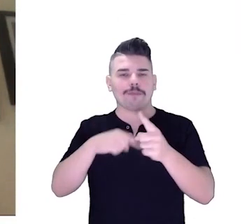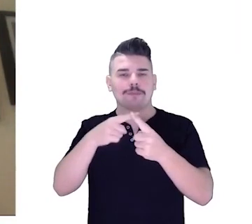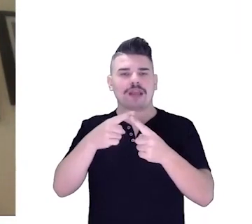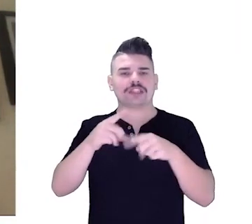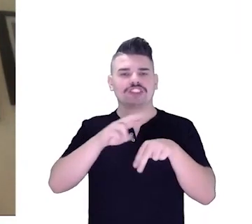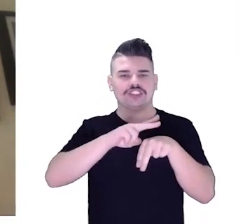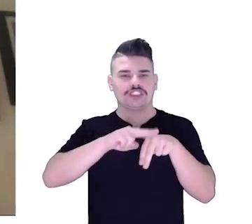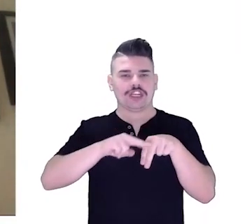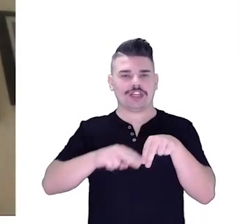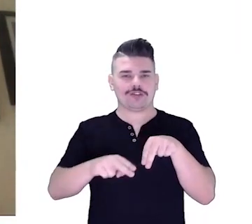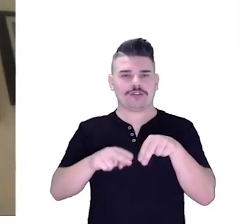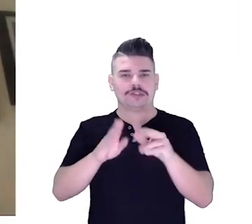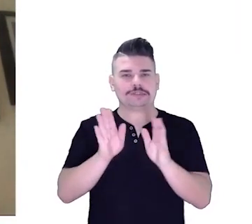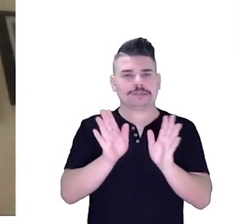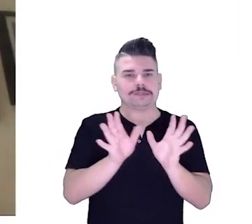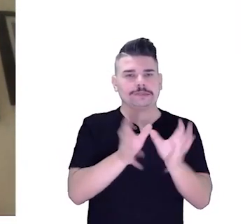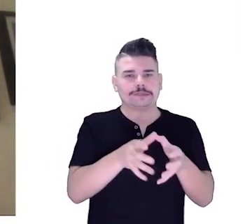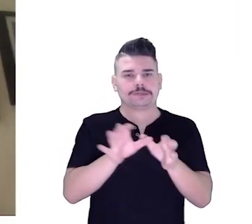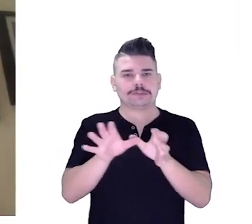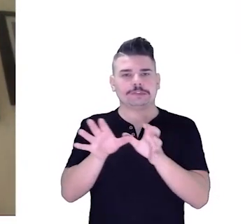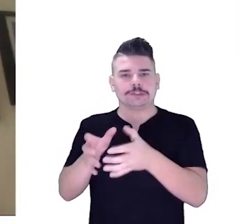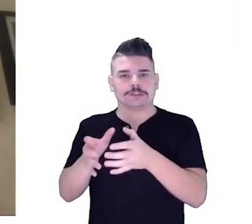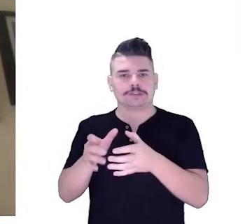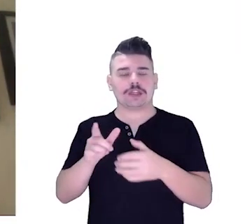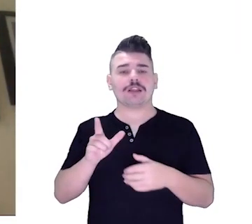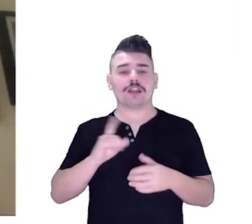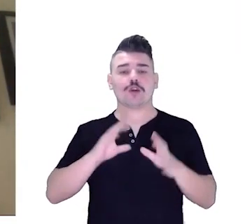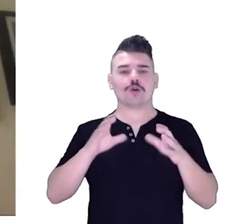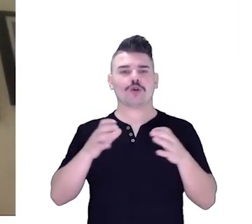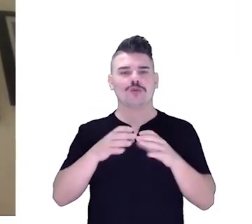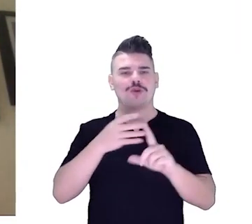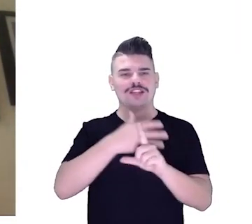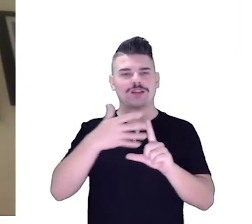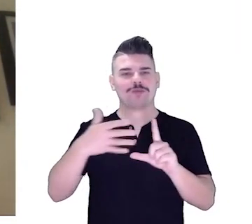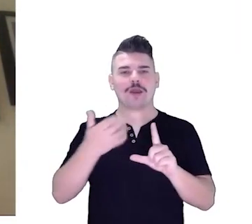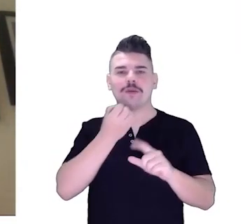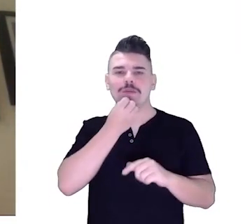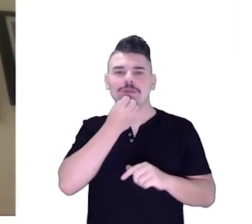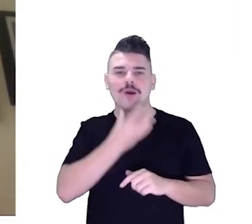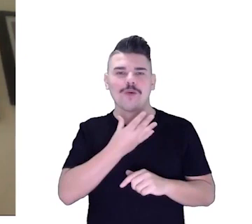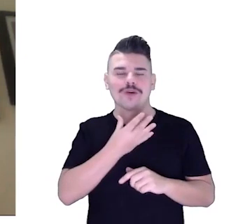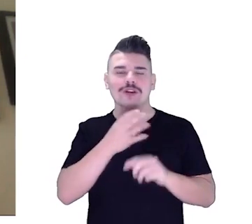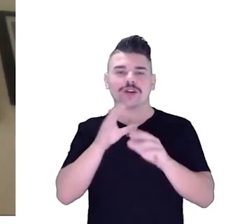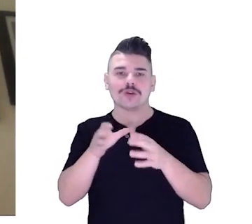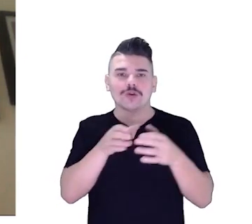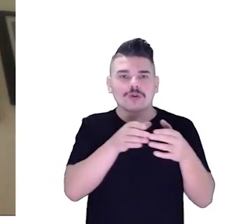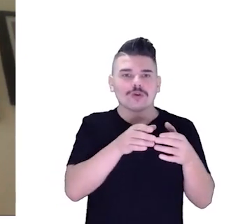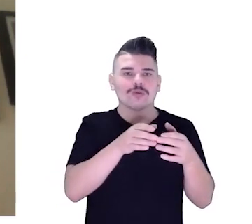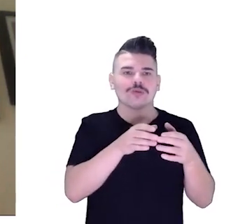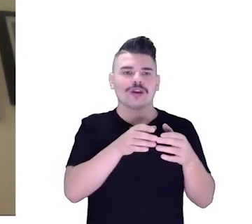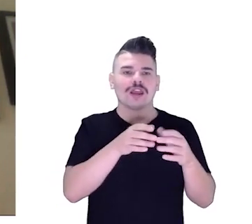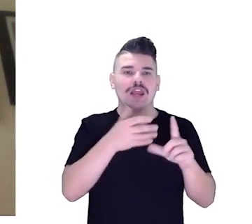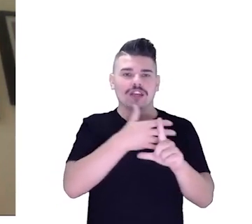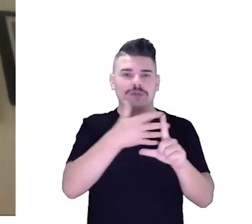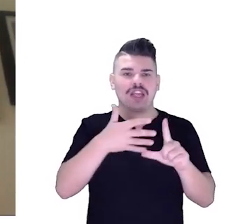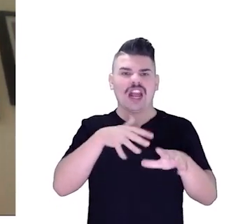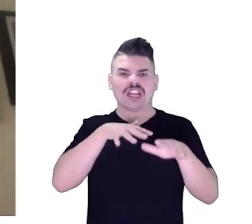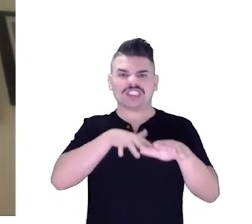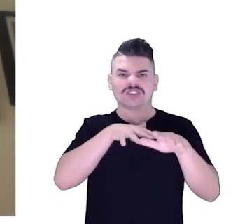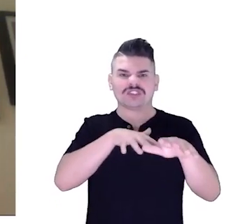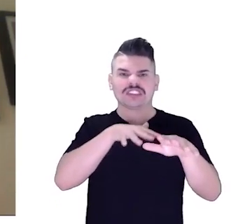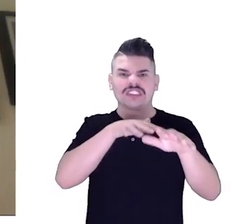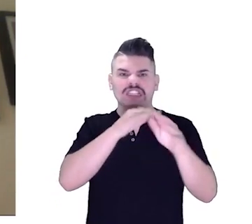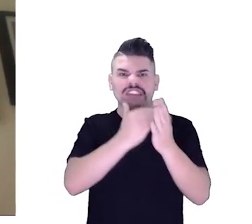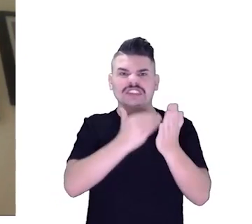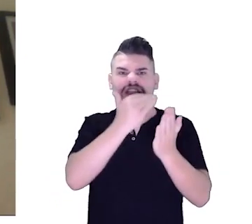de certa forma, sectariza a comunidade, né? Por um lado tem os bons LGBT e